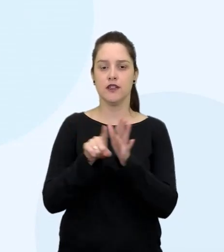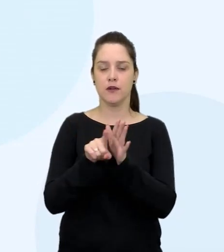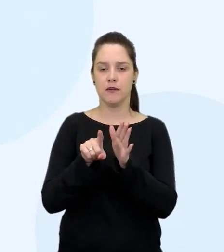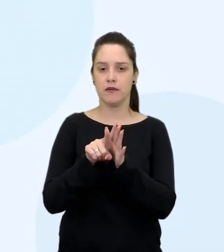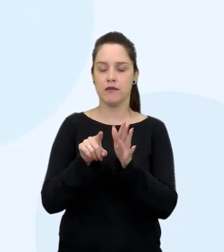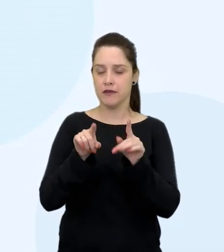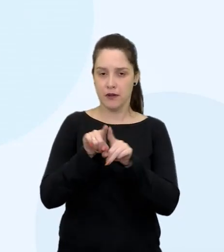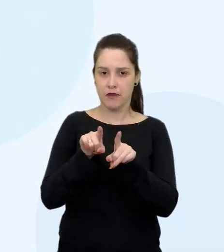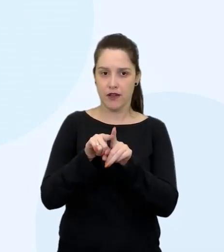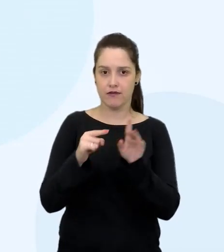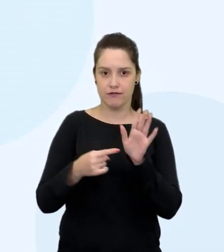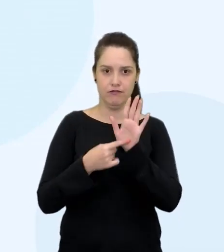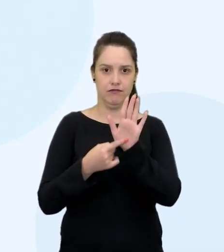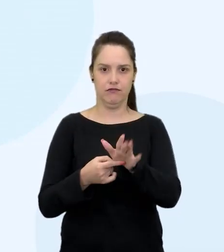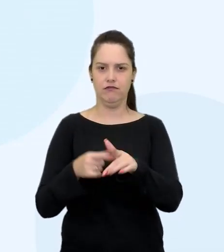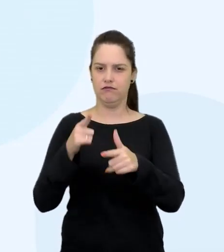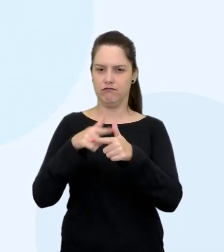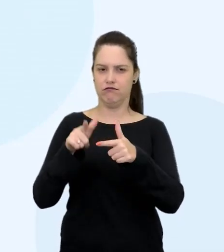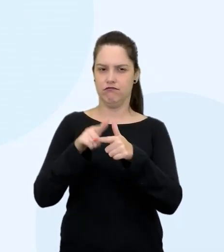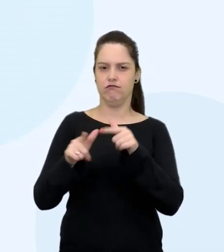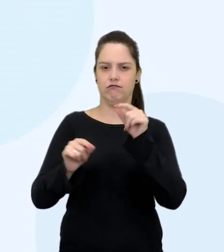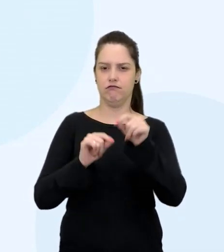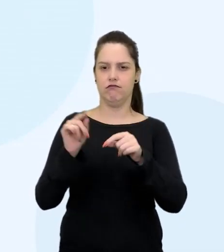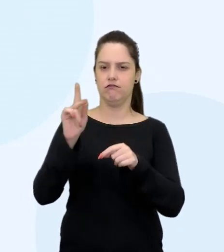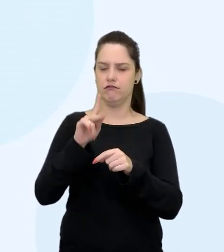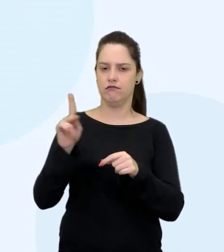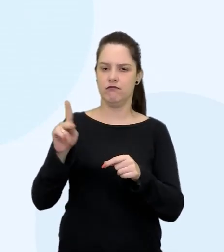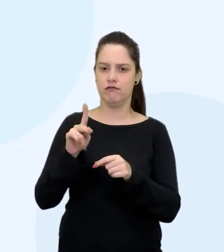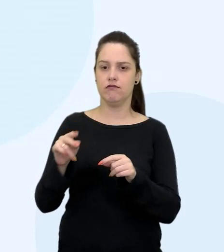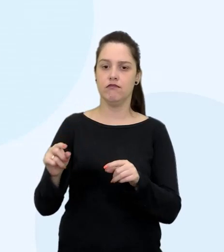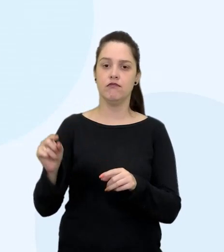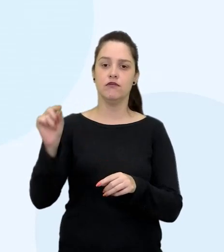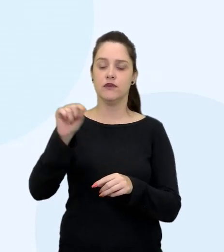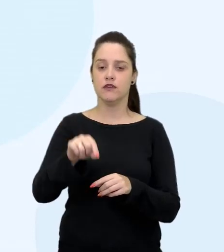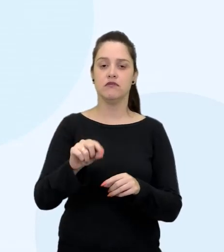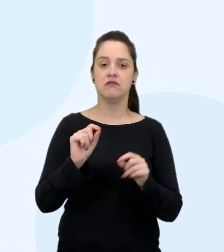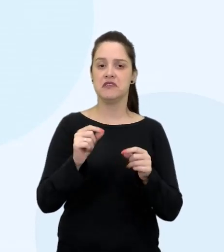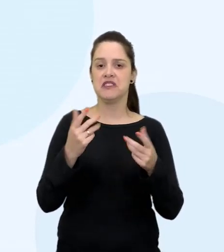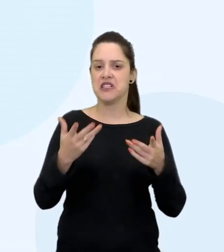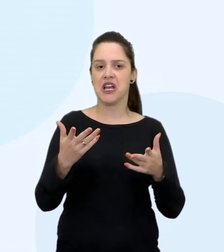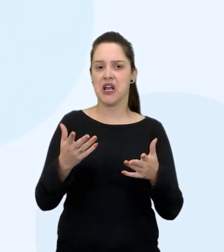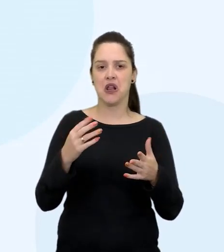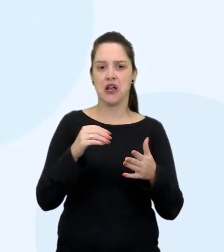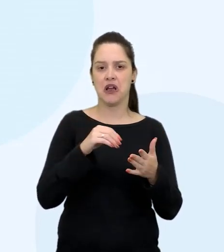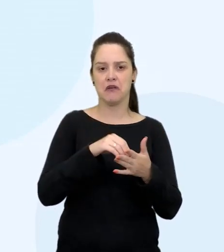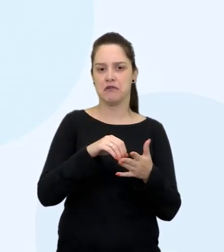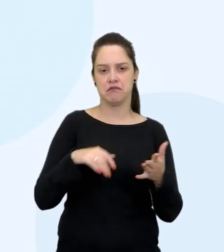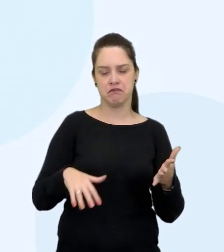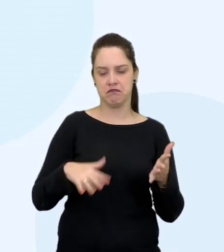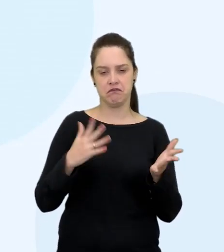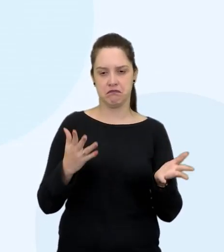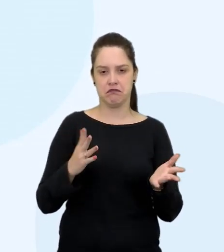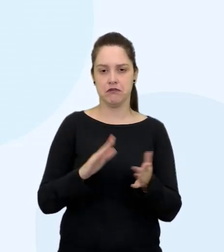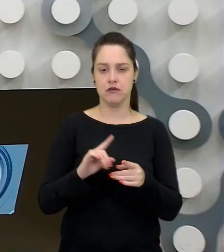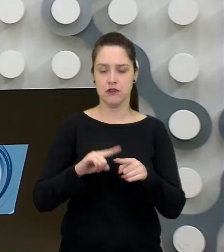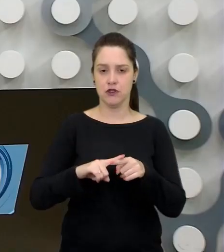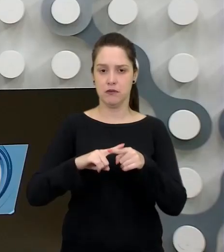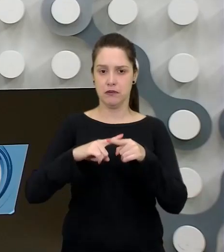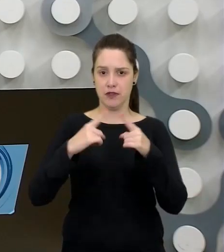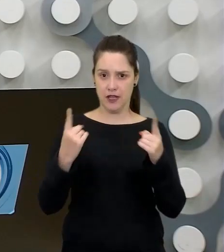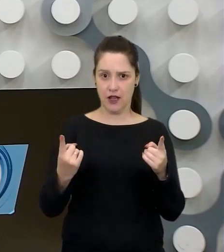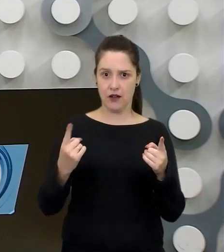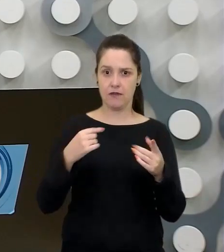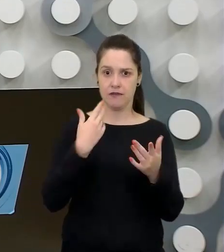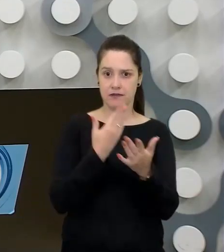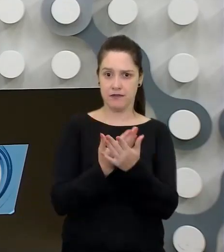problema. As habilidades estão aí para o professor, se ele quiser colocar lá no diário essas habilidades e tal. Bom, mas para a gente falar